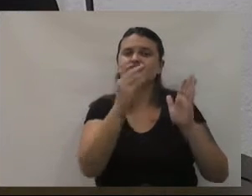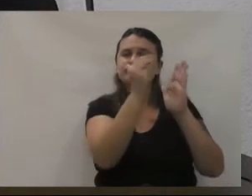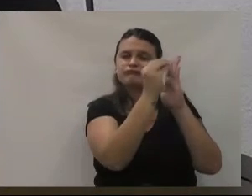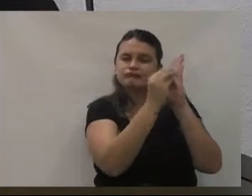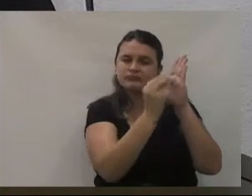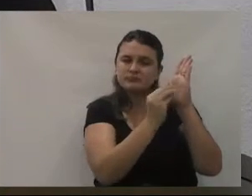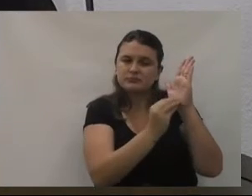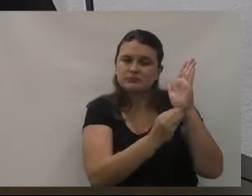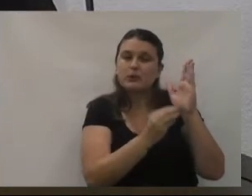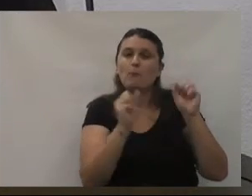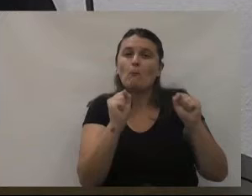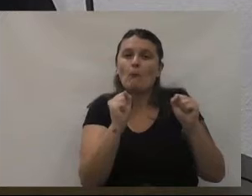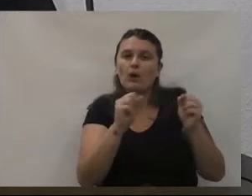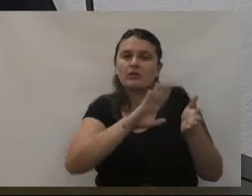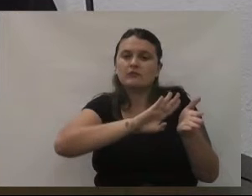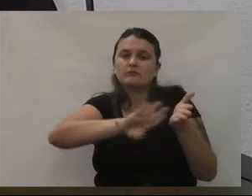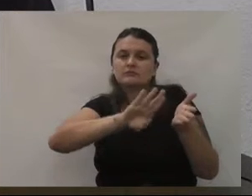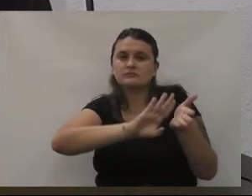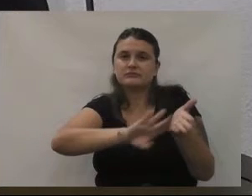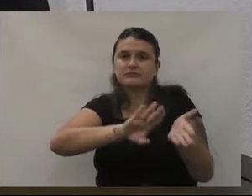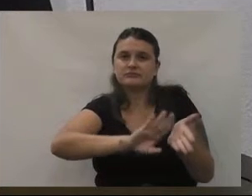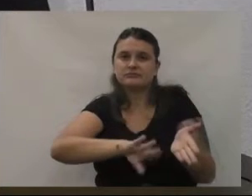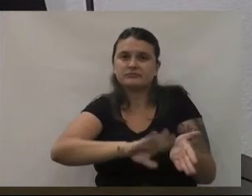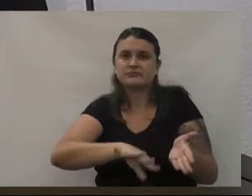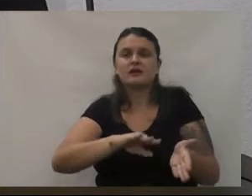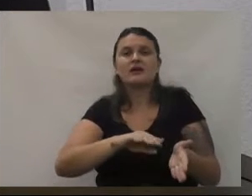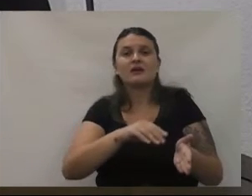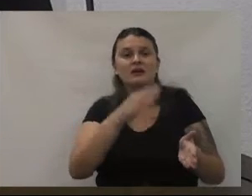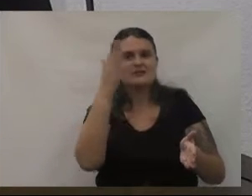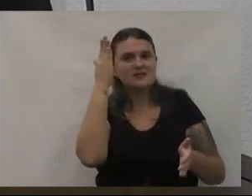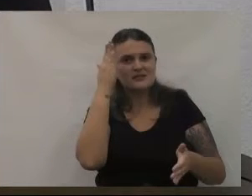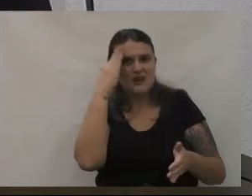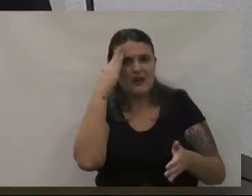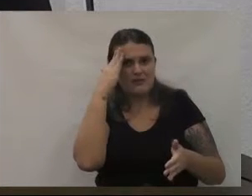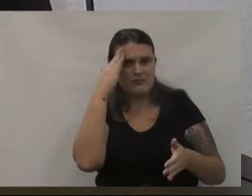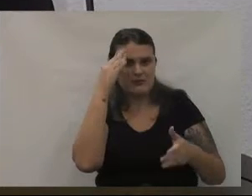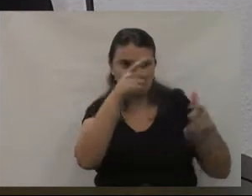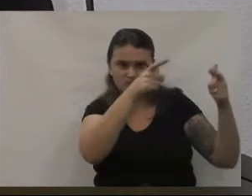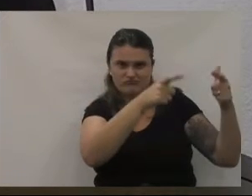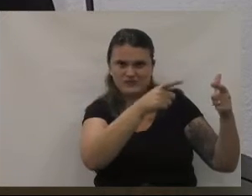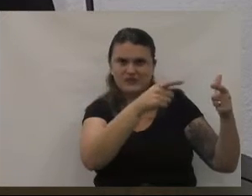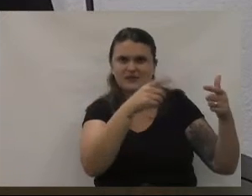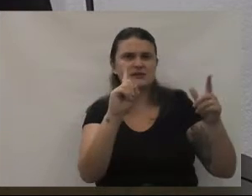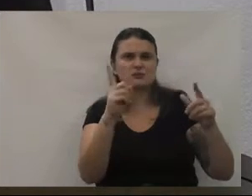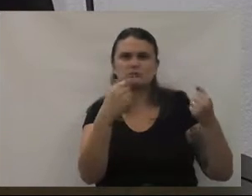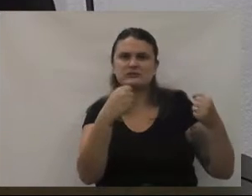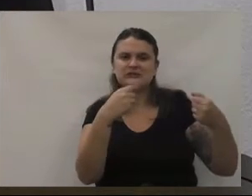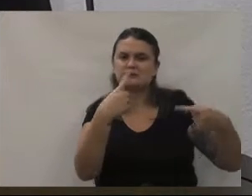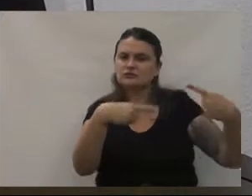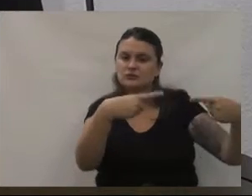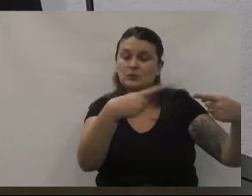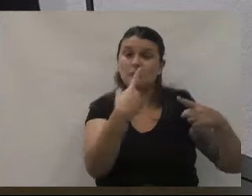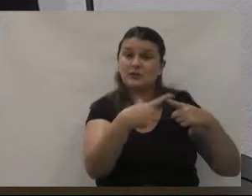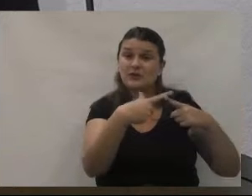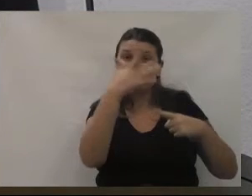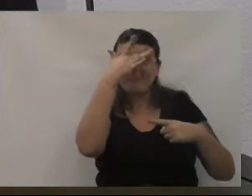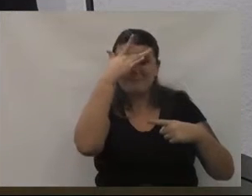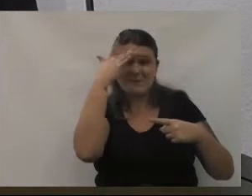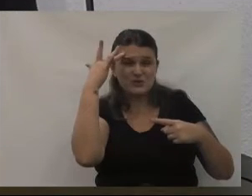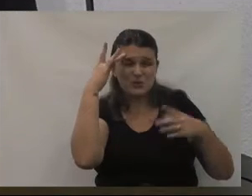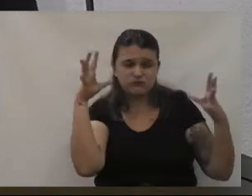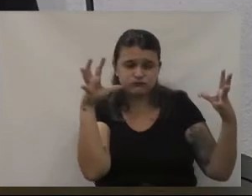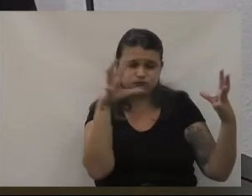as possibilidades de descarte. Então, eles sabem que isso aí eles não vão precisar discutir, que a pressão está